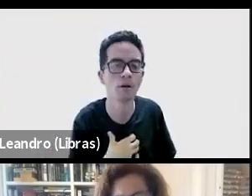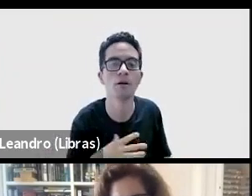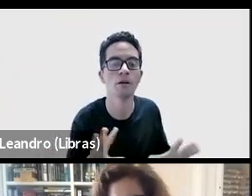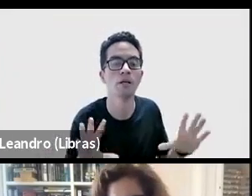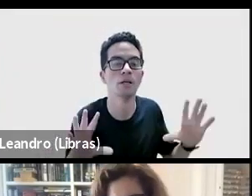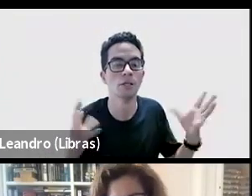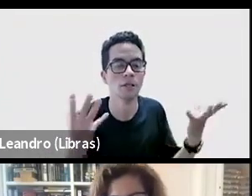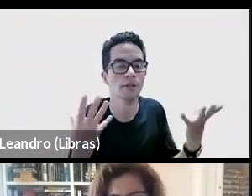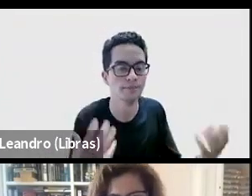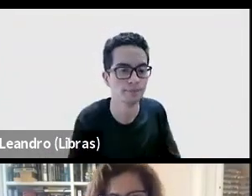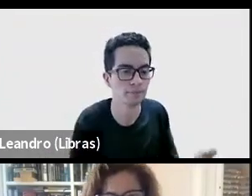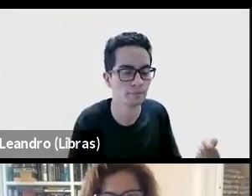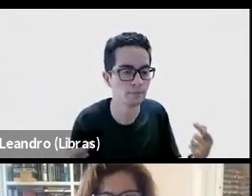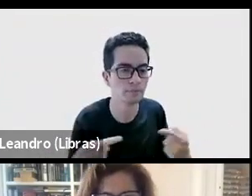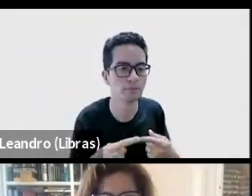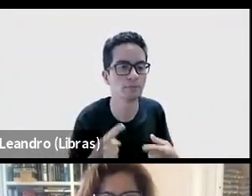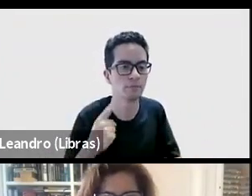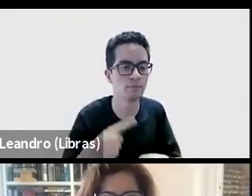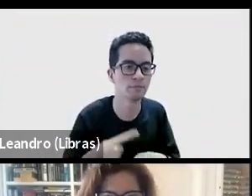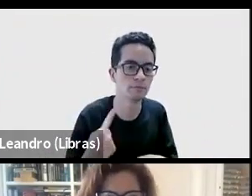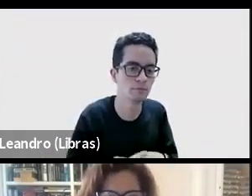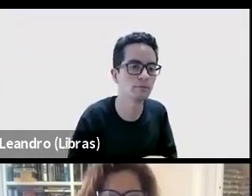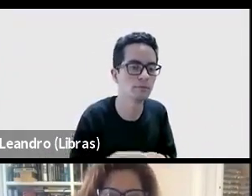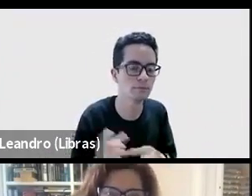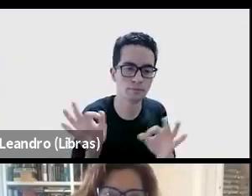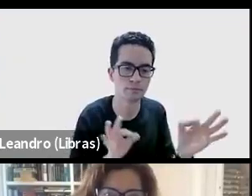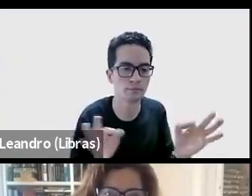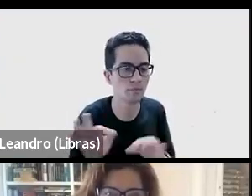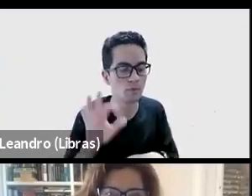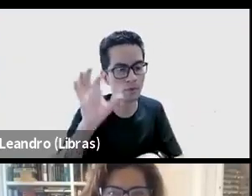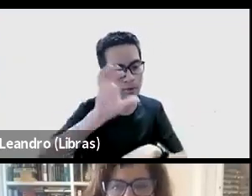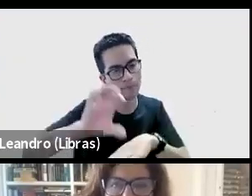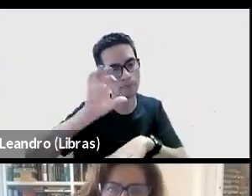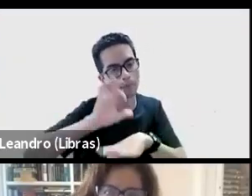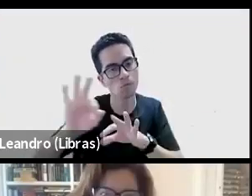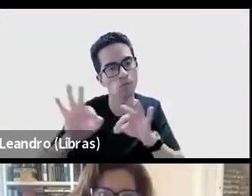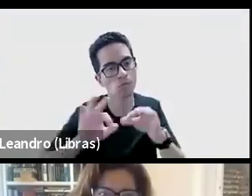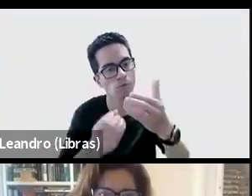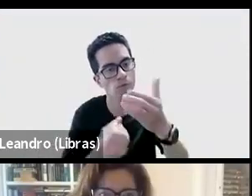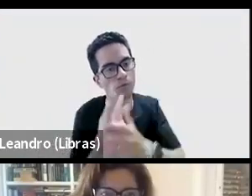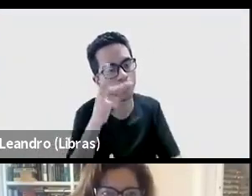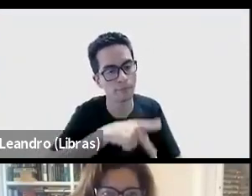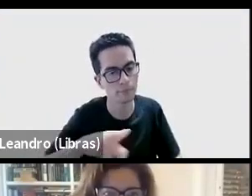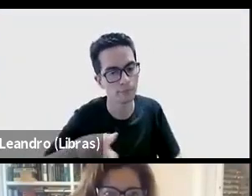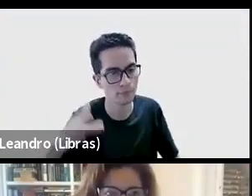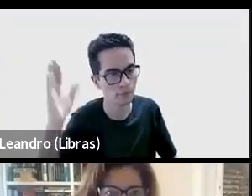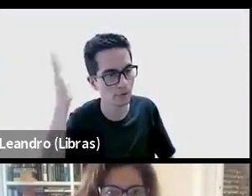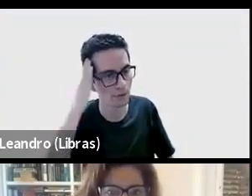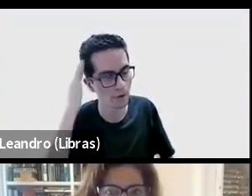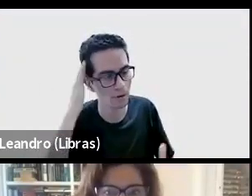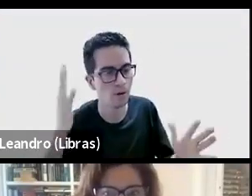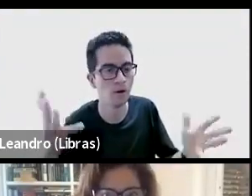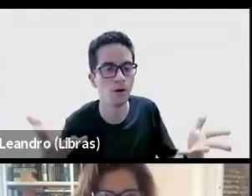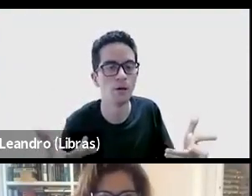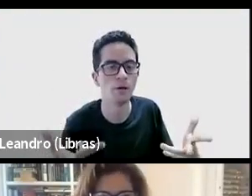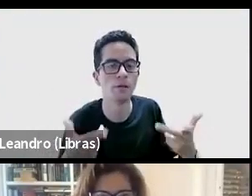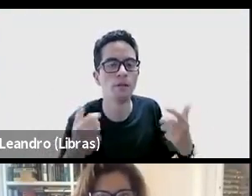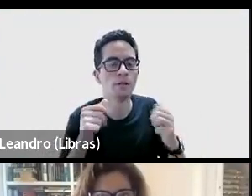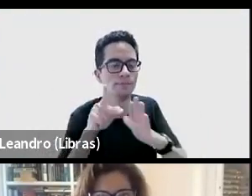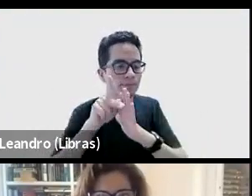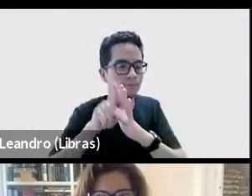né? E aí agora, enfim, né, estou organizando um curso para formação de professores, né, articulando lá o